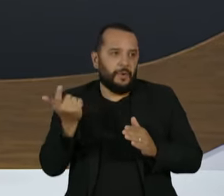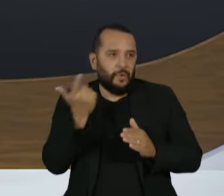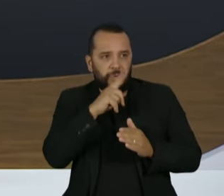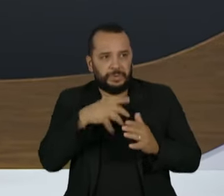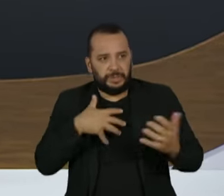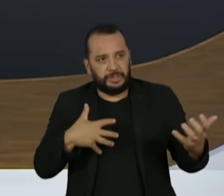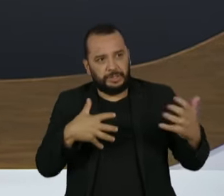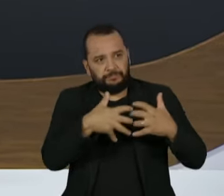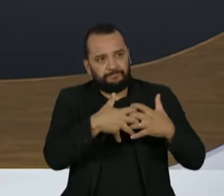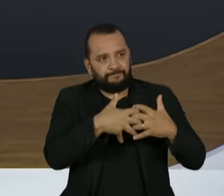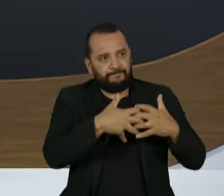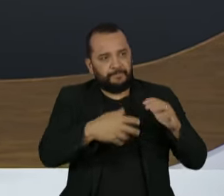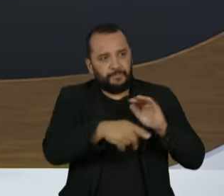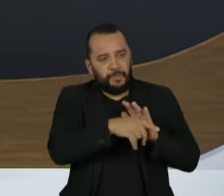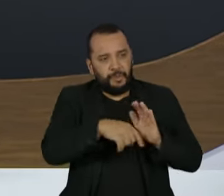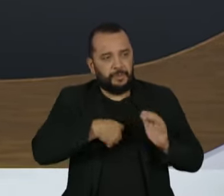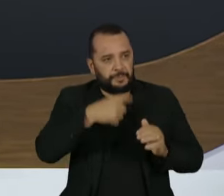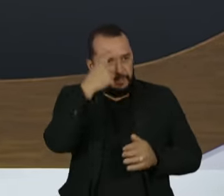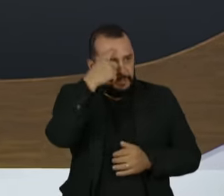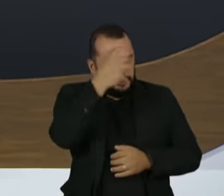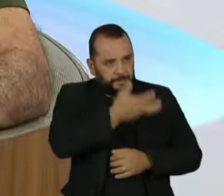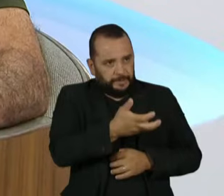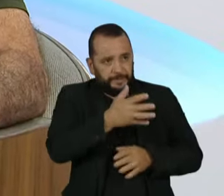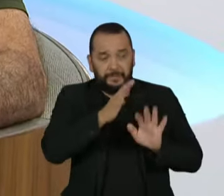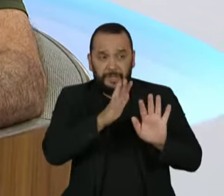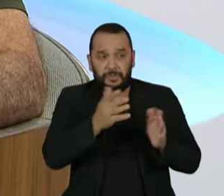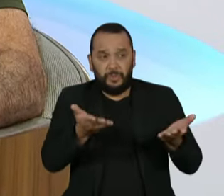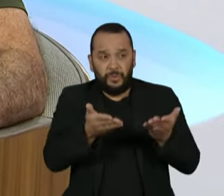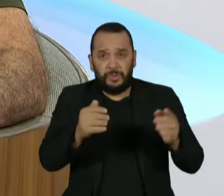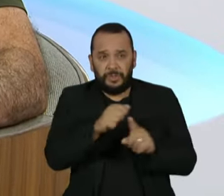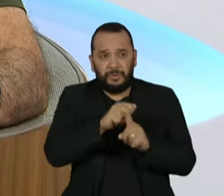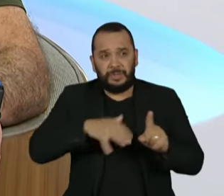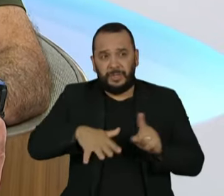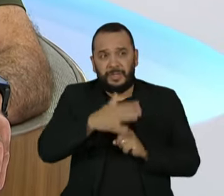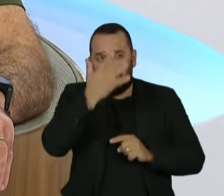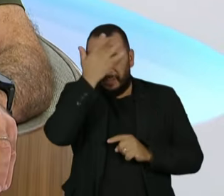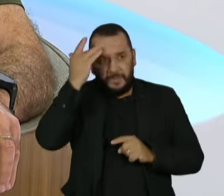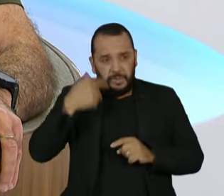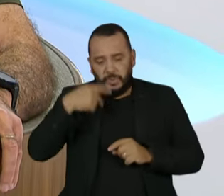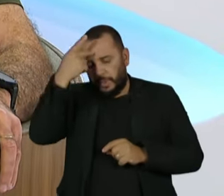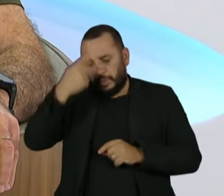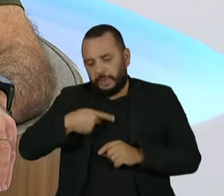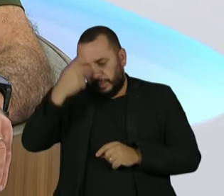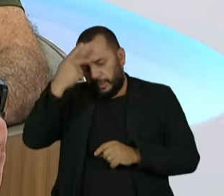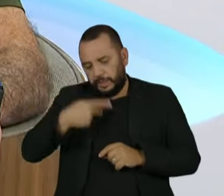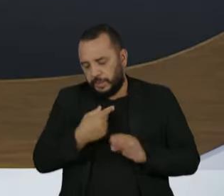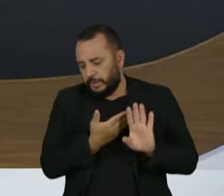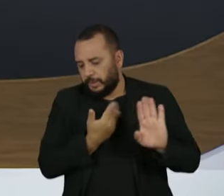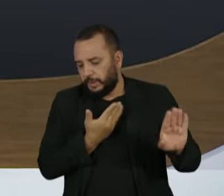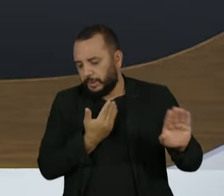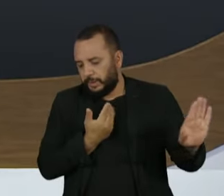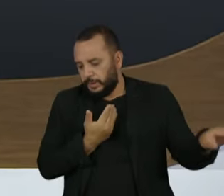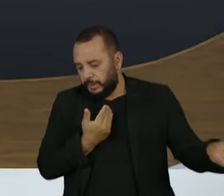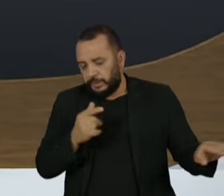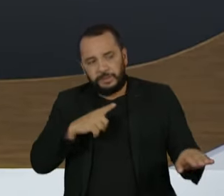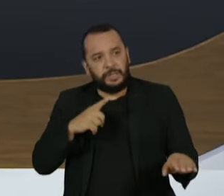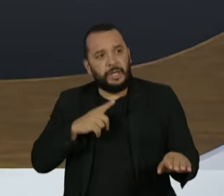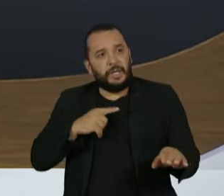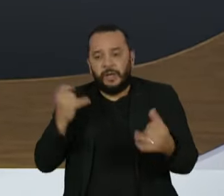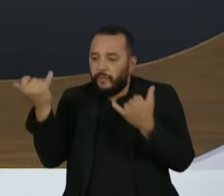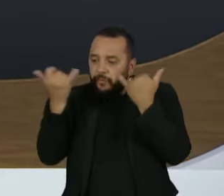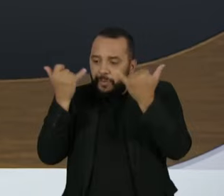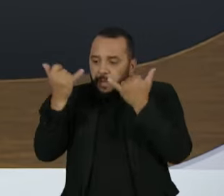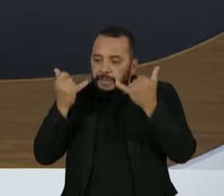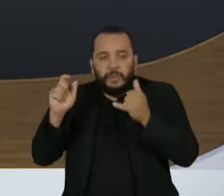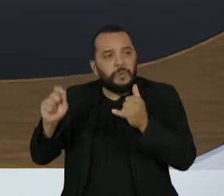só que a gente vive no mundo em que as pessoas estão cada vez mais isoladas em si mesmas recebendo informação por meio de algoritmos